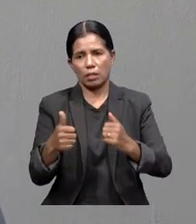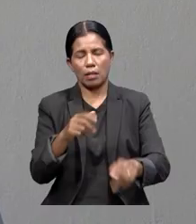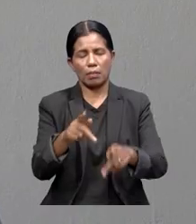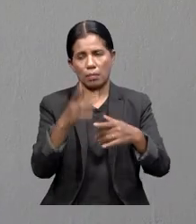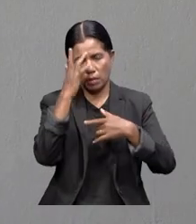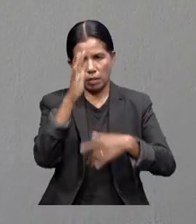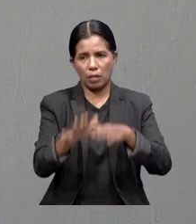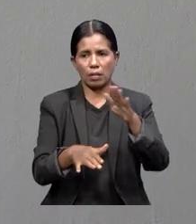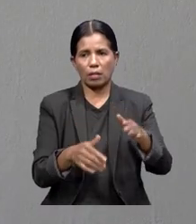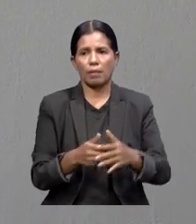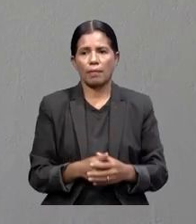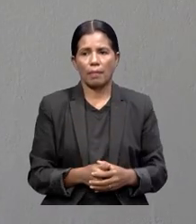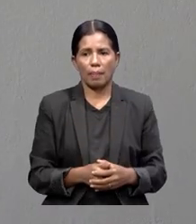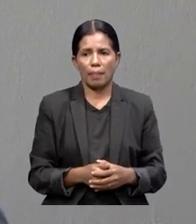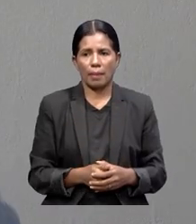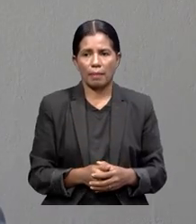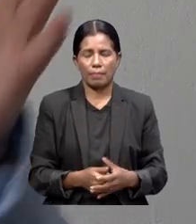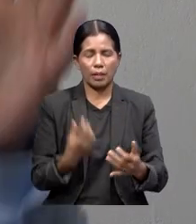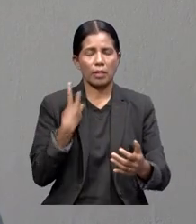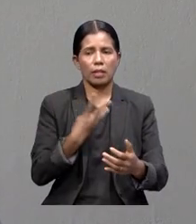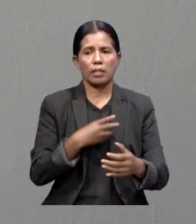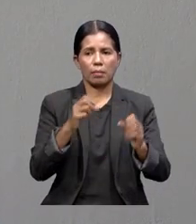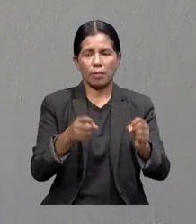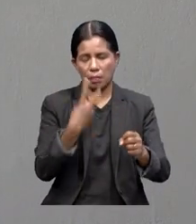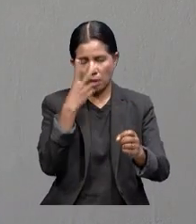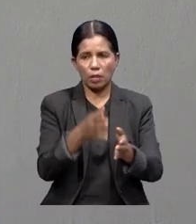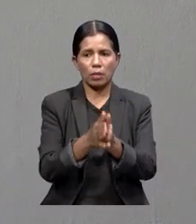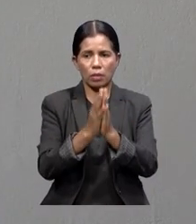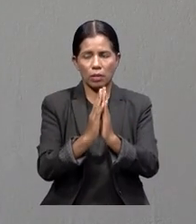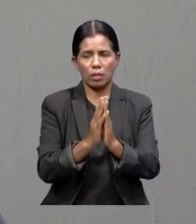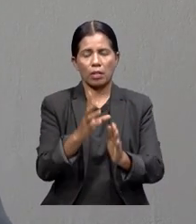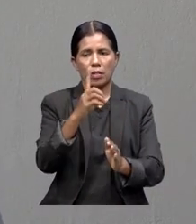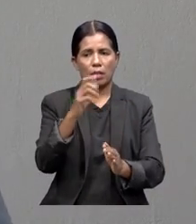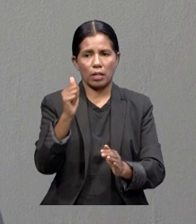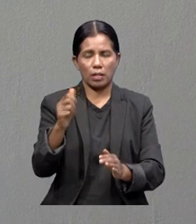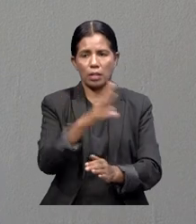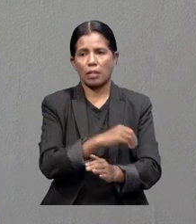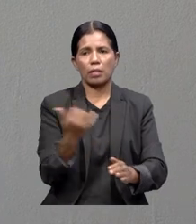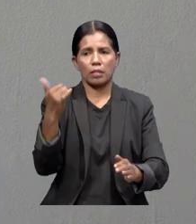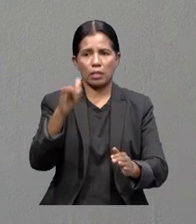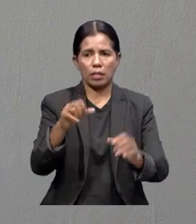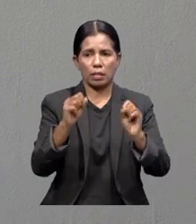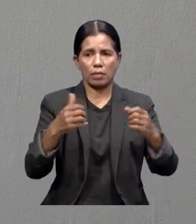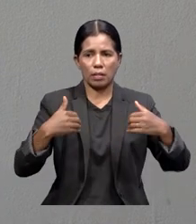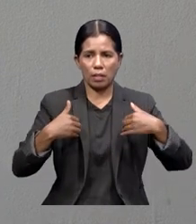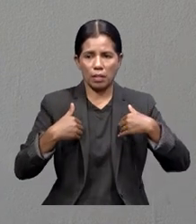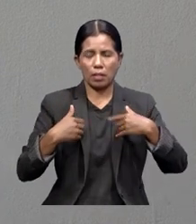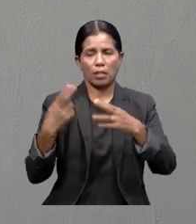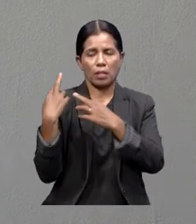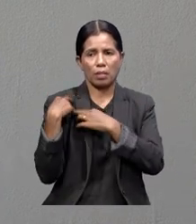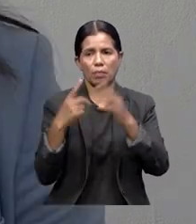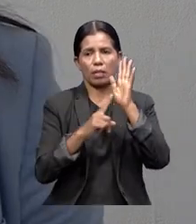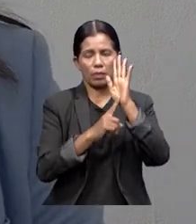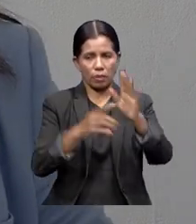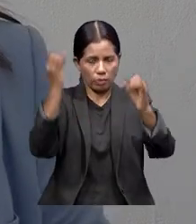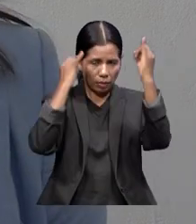ela. Barra ali, lá e ela. Arne, também é você ver o Bahus vai partir de nós, ou junto à América, se era uma que é responsável. Também a tua informação